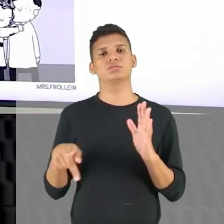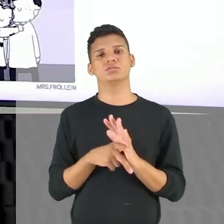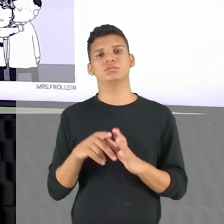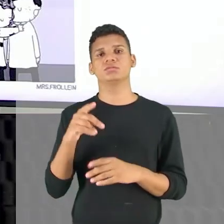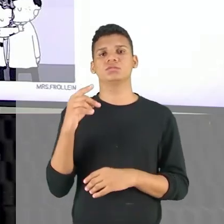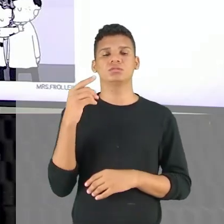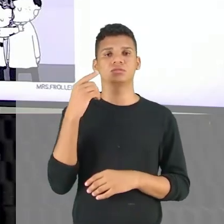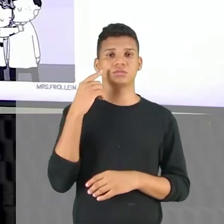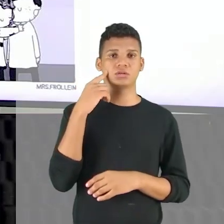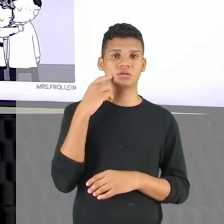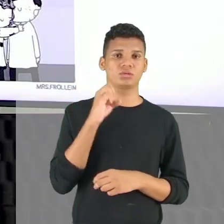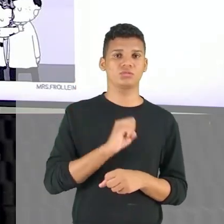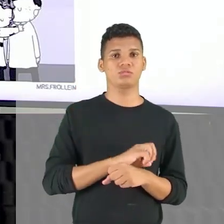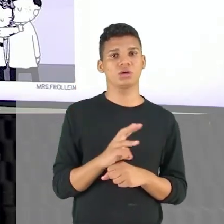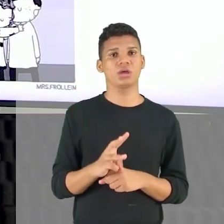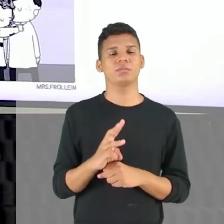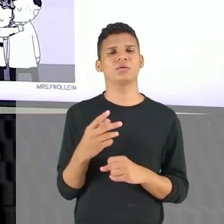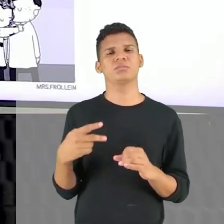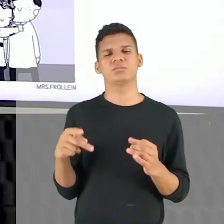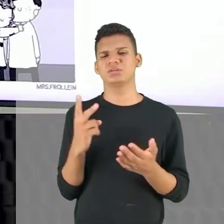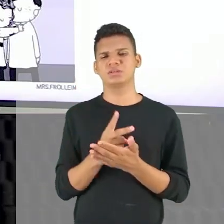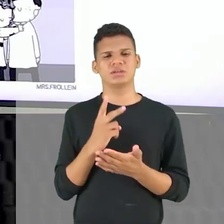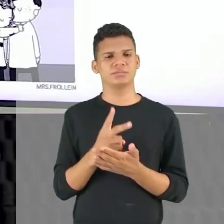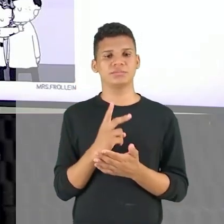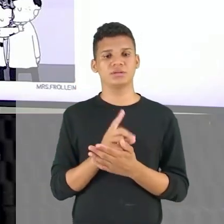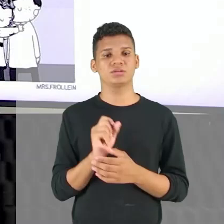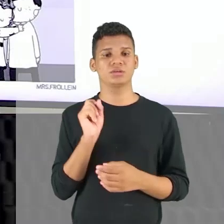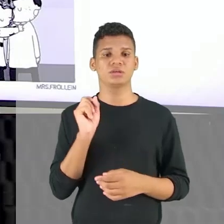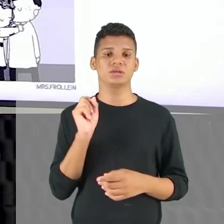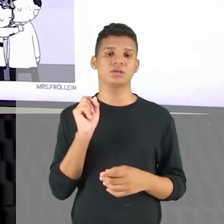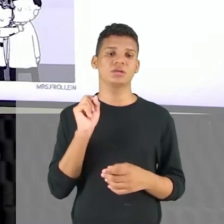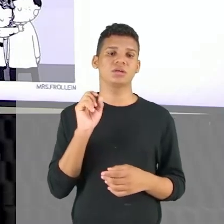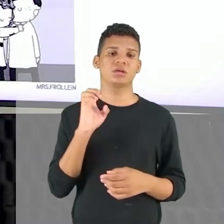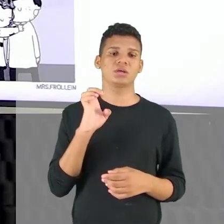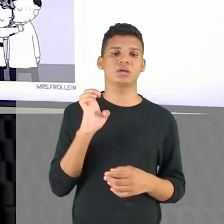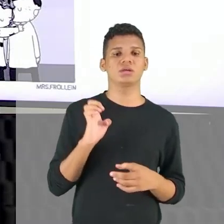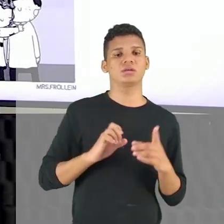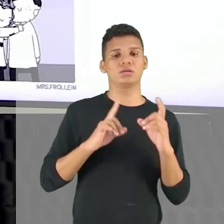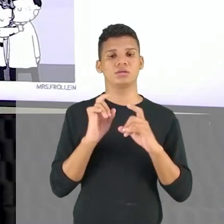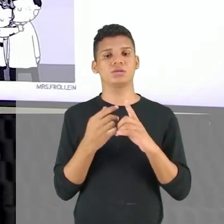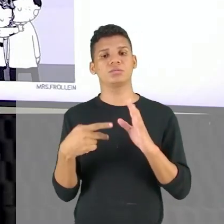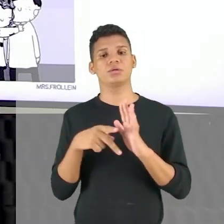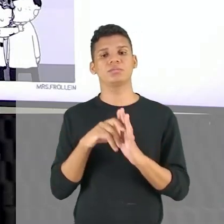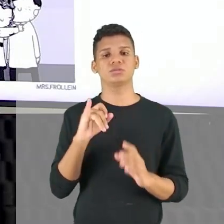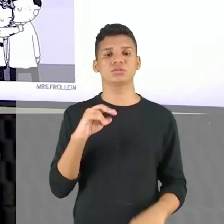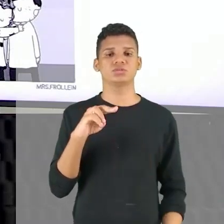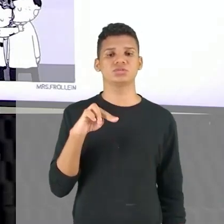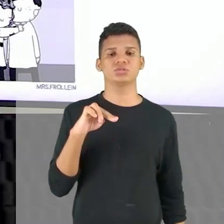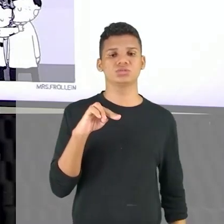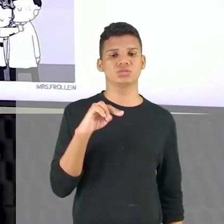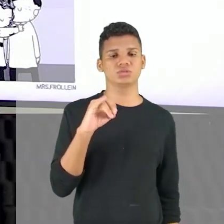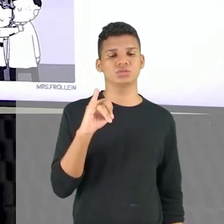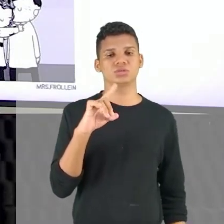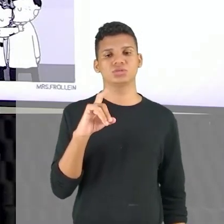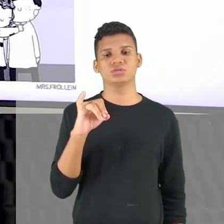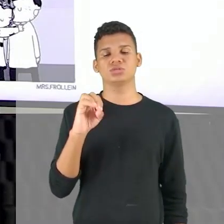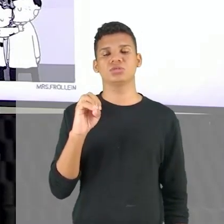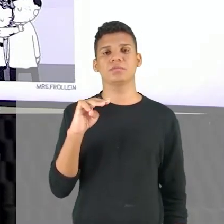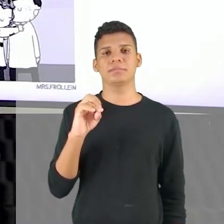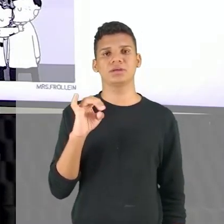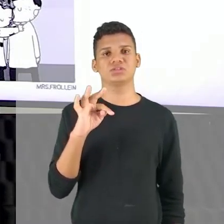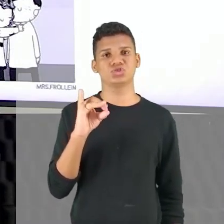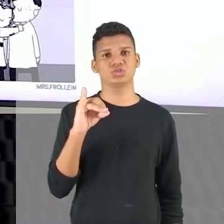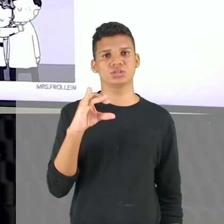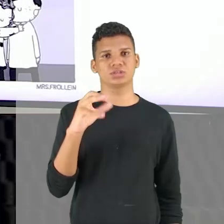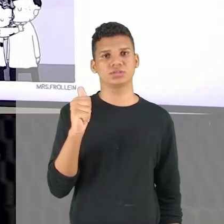caem dentro do Enem. Expressões idiomáticas. Isso acontece bastante. Nós vamos ver exemplos disso aqui. Bora lá. Nós temos aqui uma tirinha,